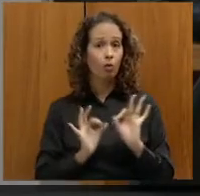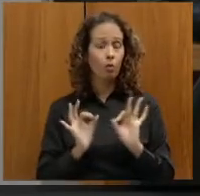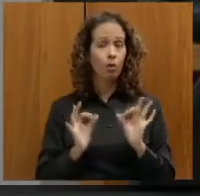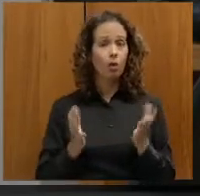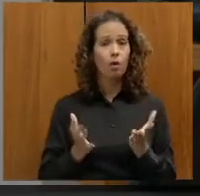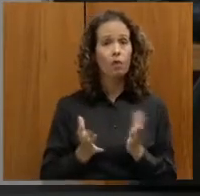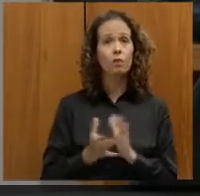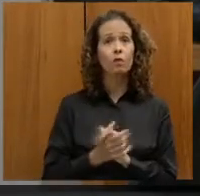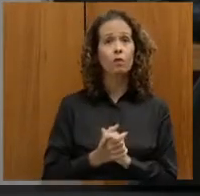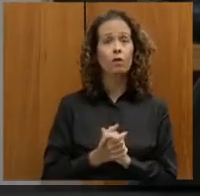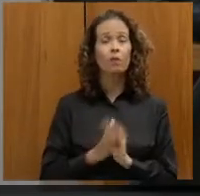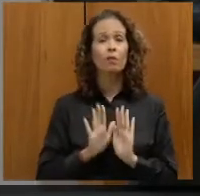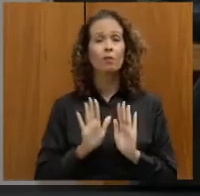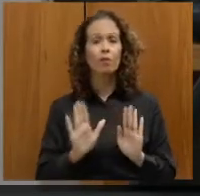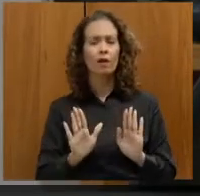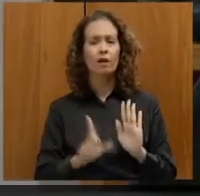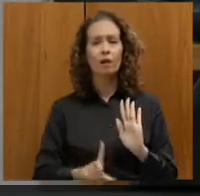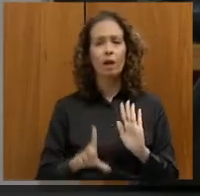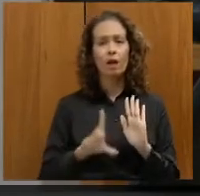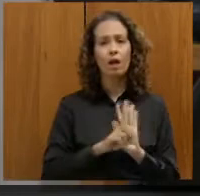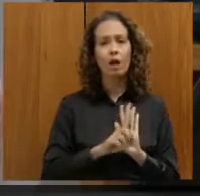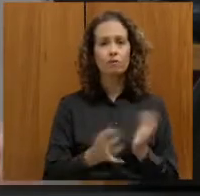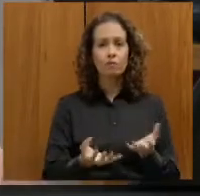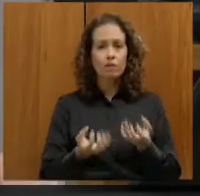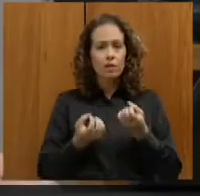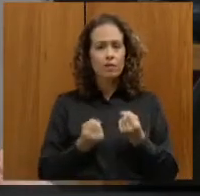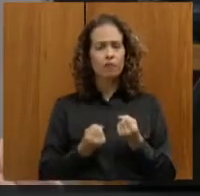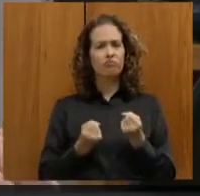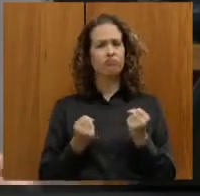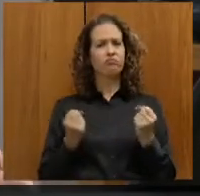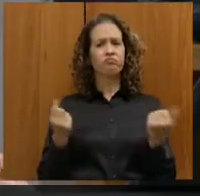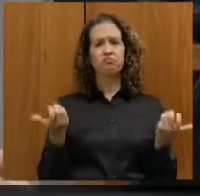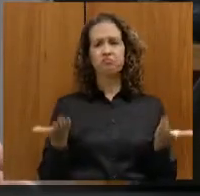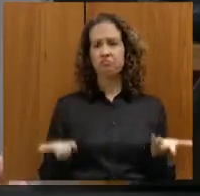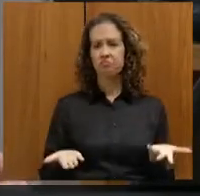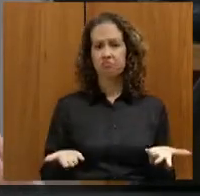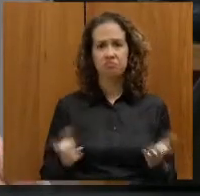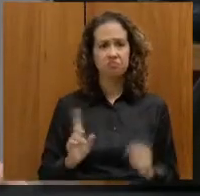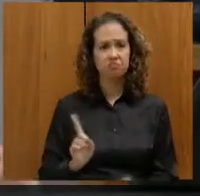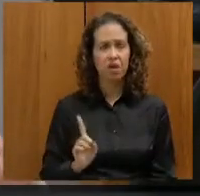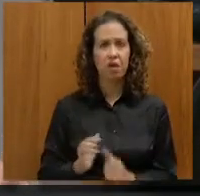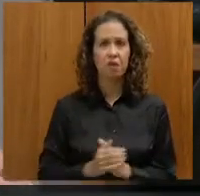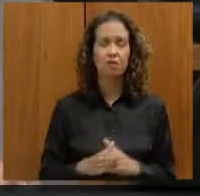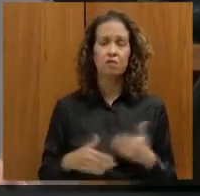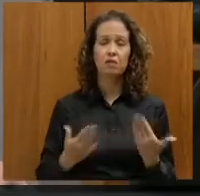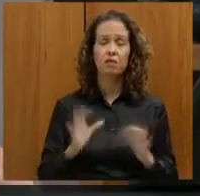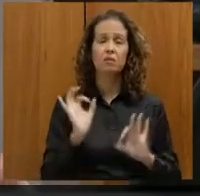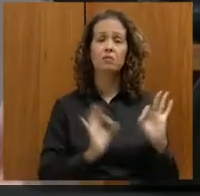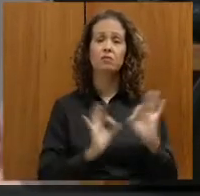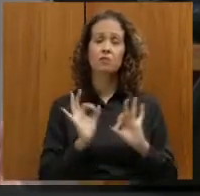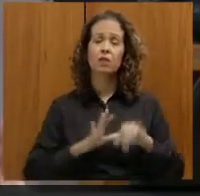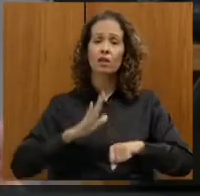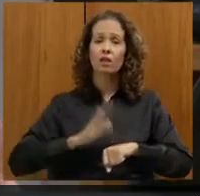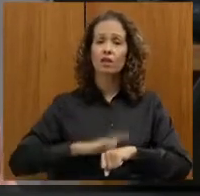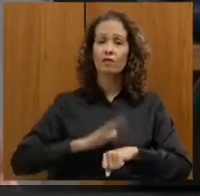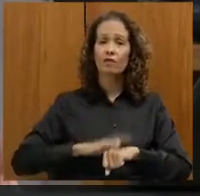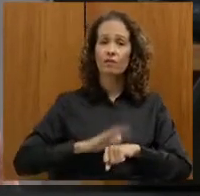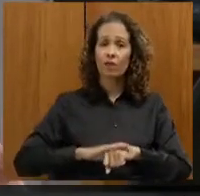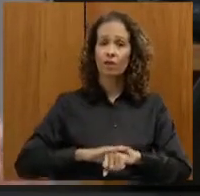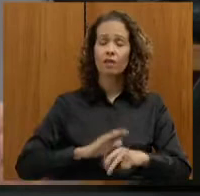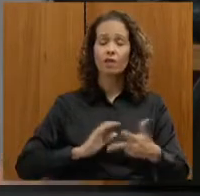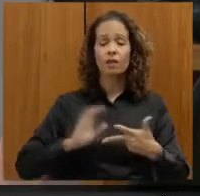lei de adesão dessa forma como elaboração do plano é feita exclusivamente pelo